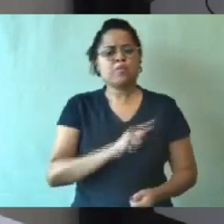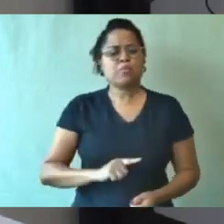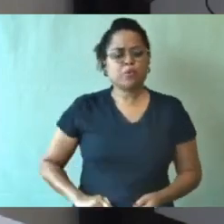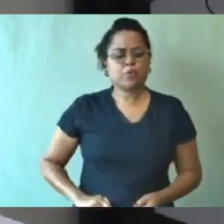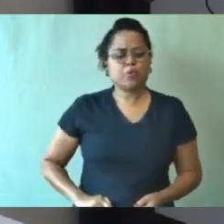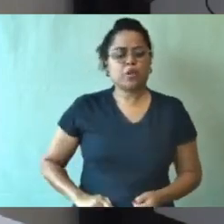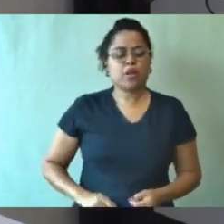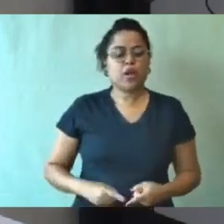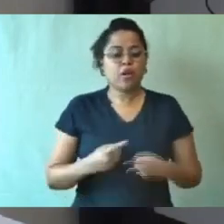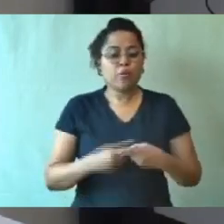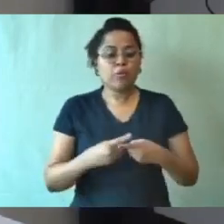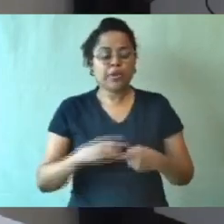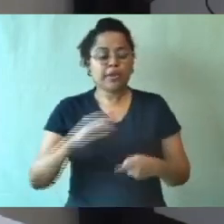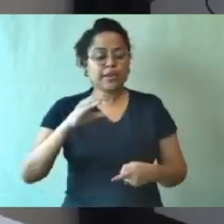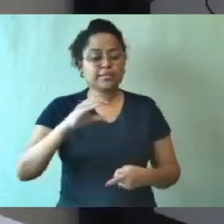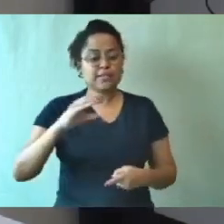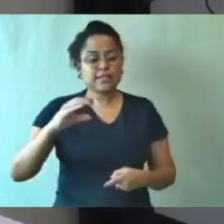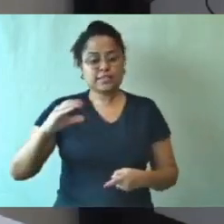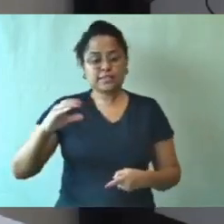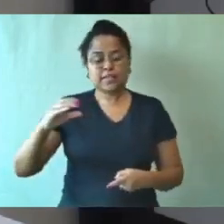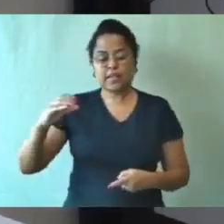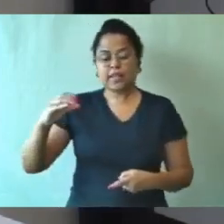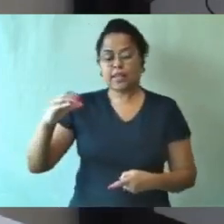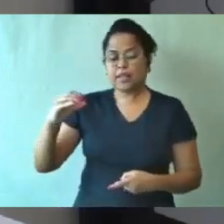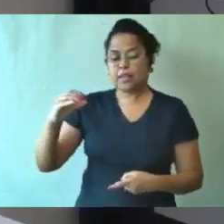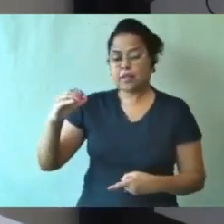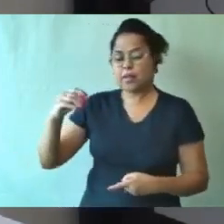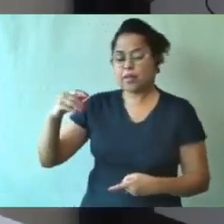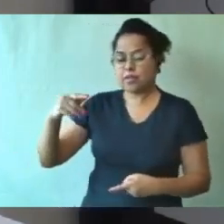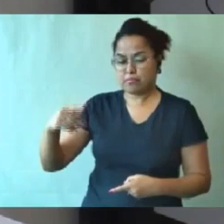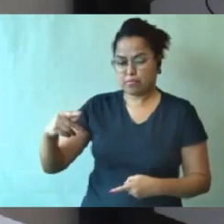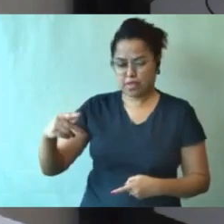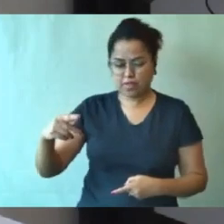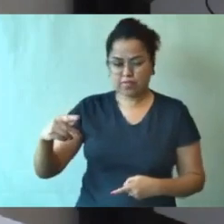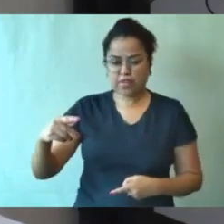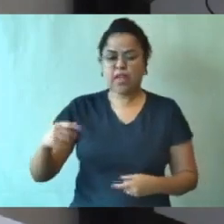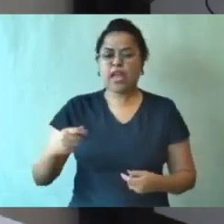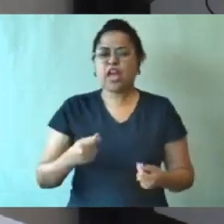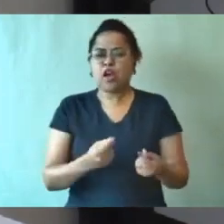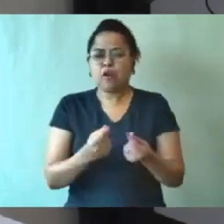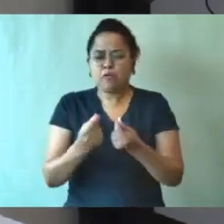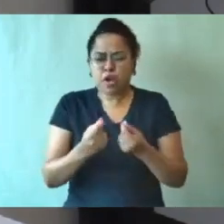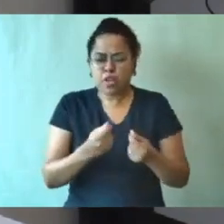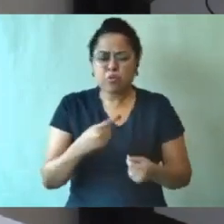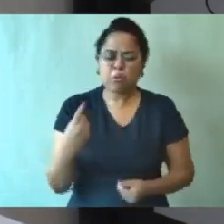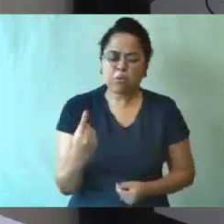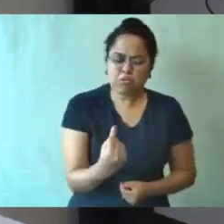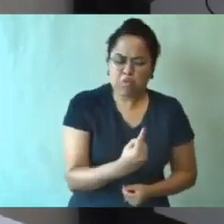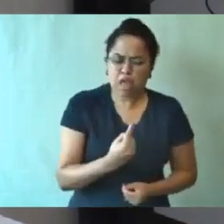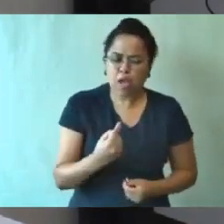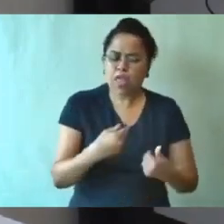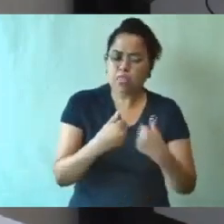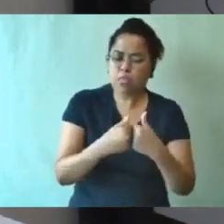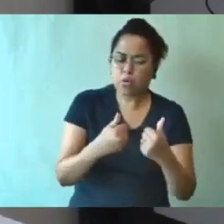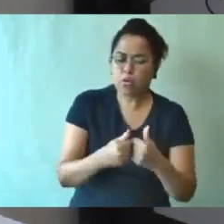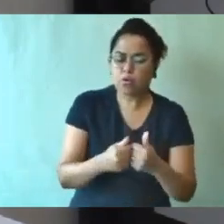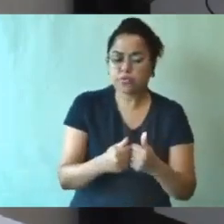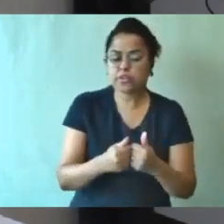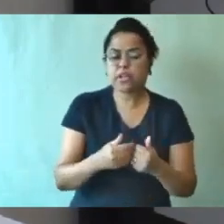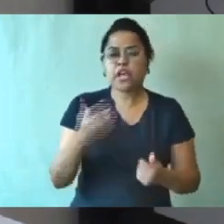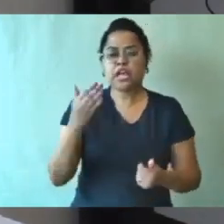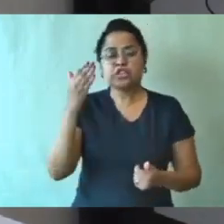é o dinheiro do faturamento na roleta, né? É o faturamento acontecendo. A gente quer entender se o dinheiro público